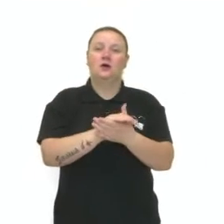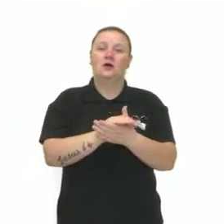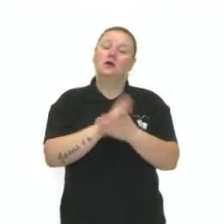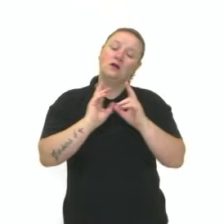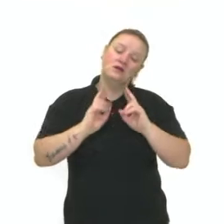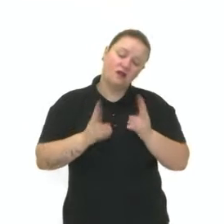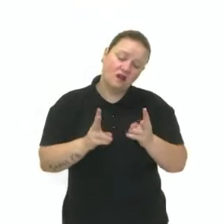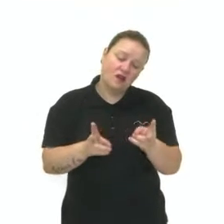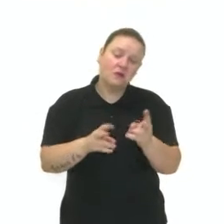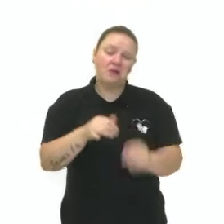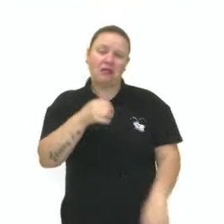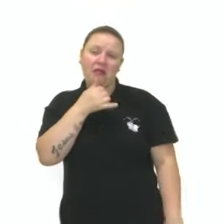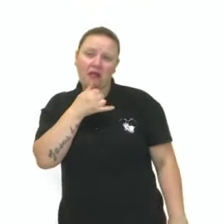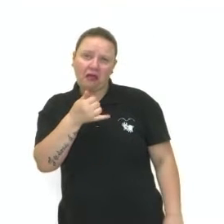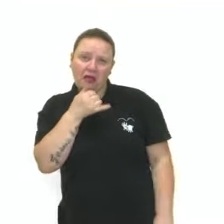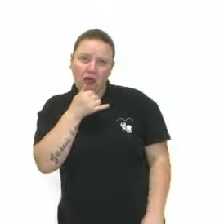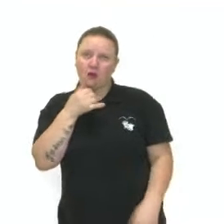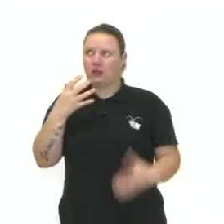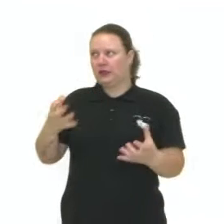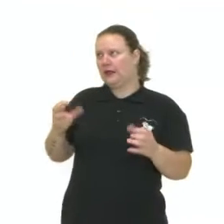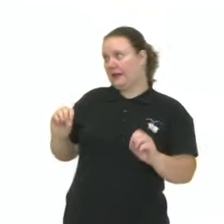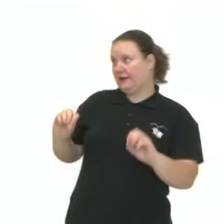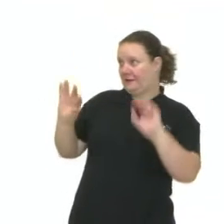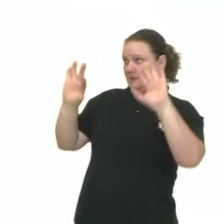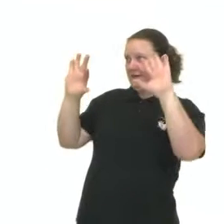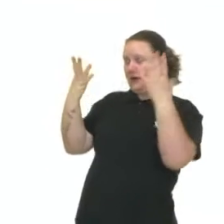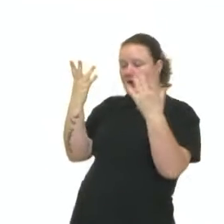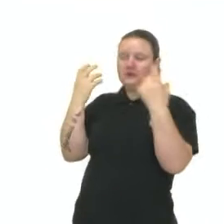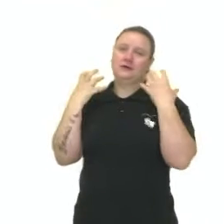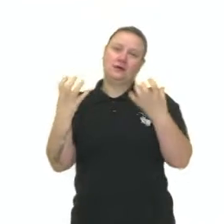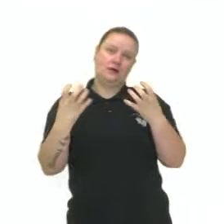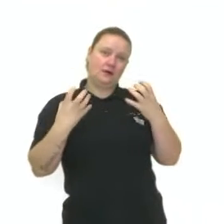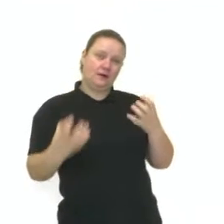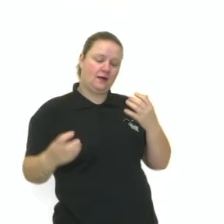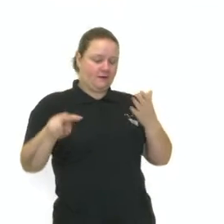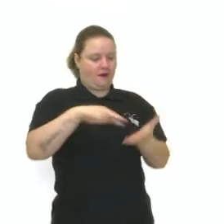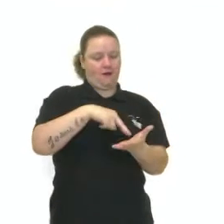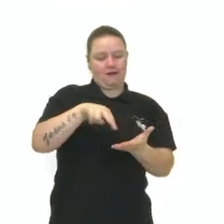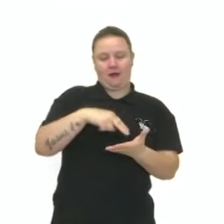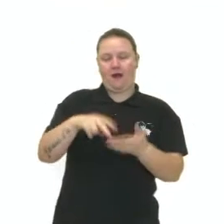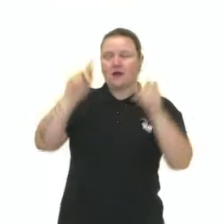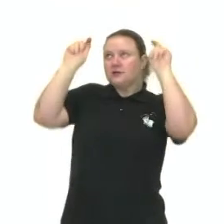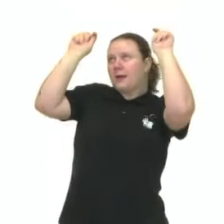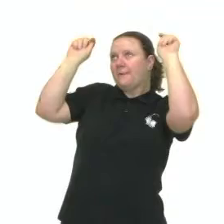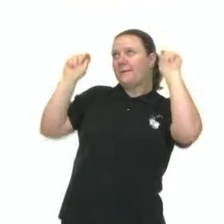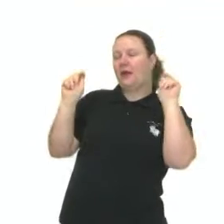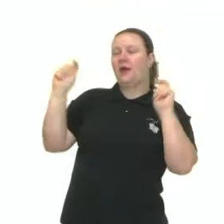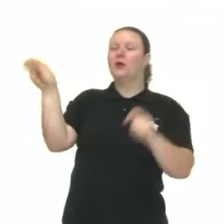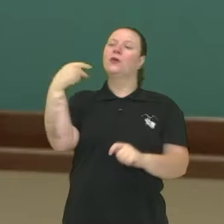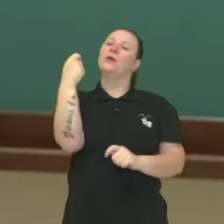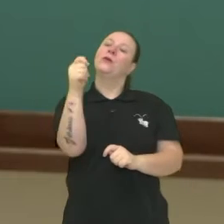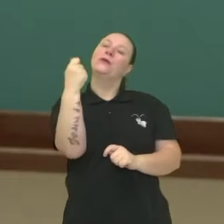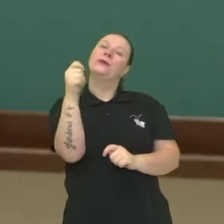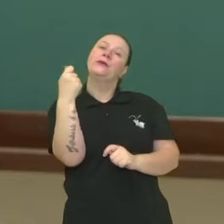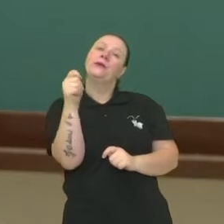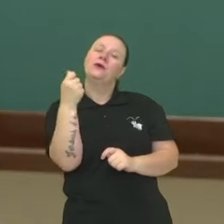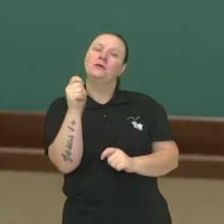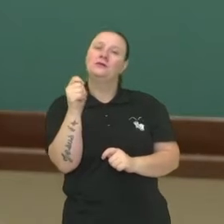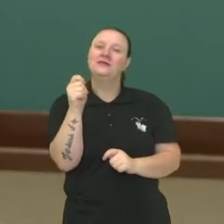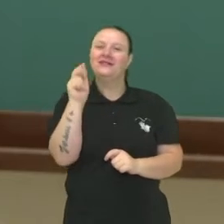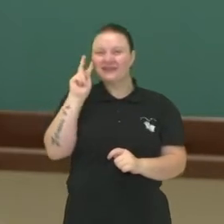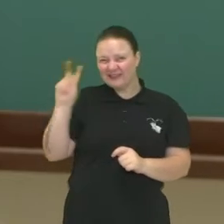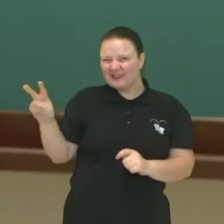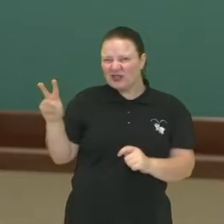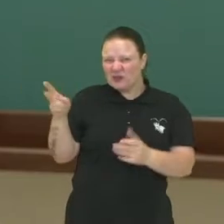solidão, baile daqui, jantar dali, chapéus, leques, tanta coisa a mais. Reparou no vocabulário